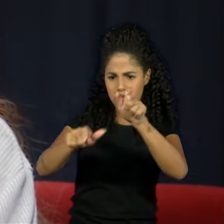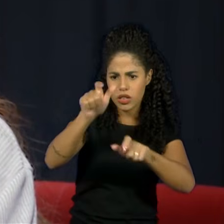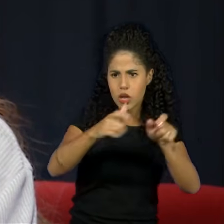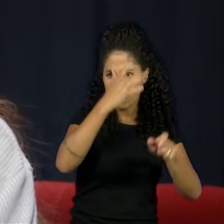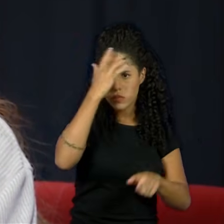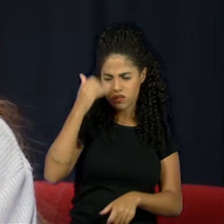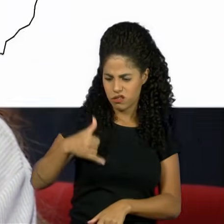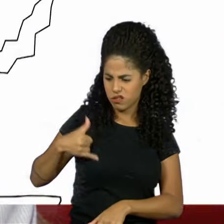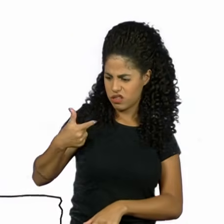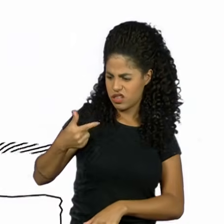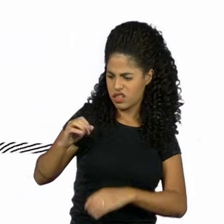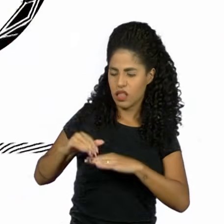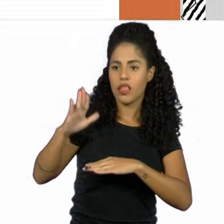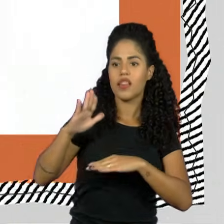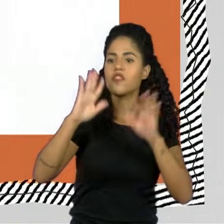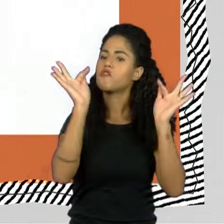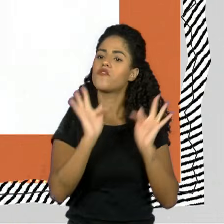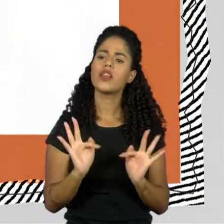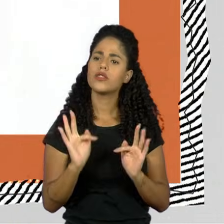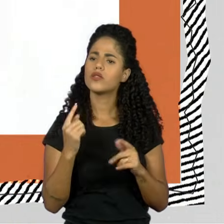anos falando que sou feliz.